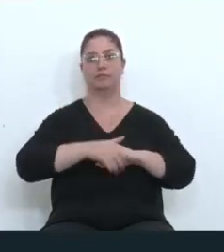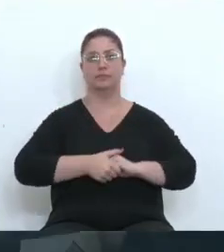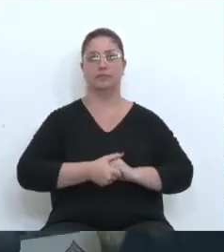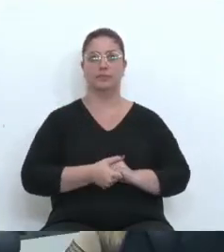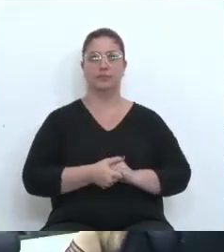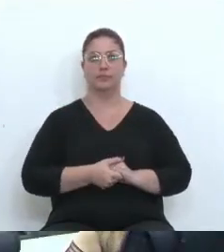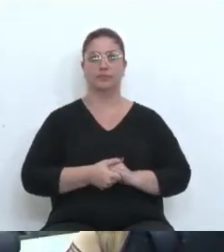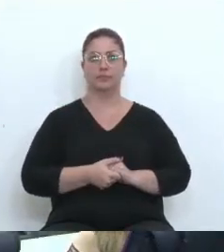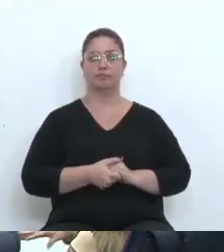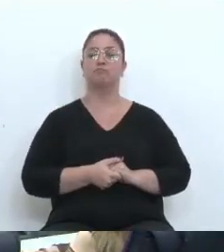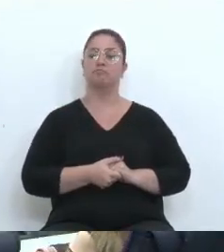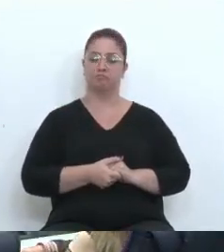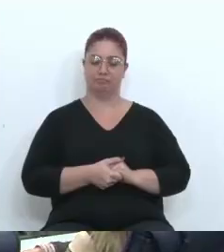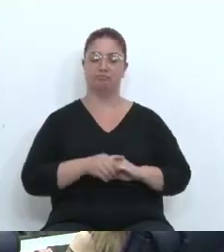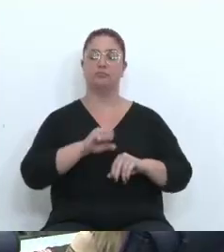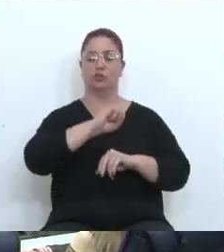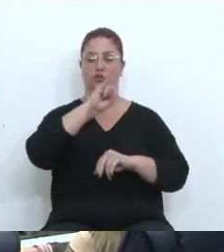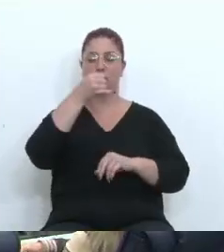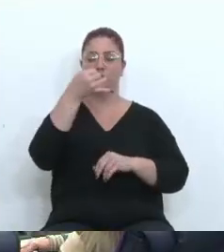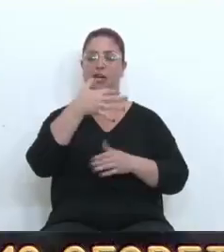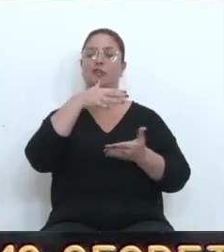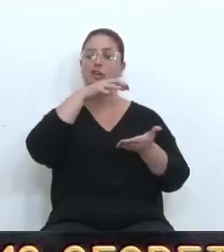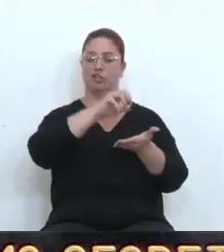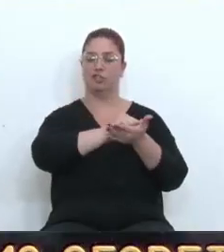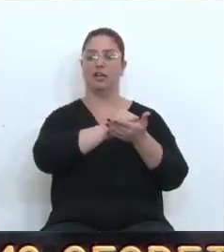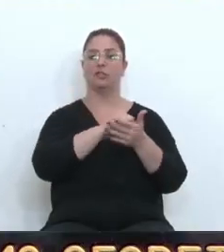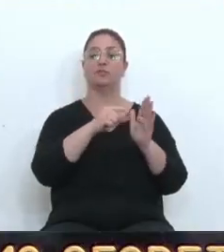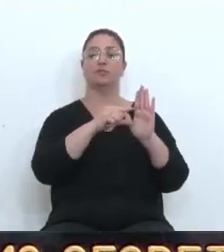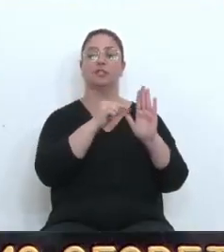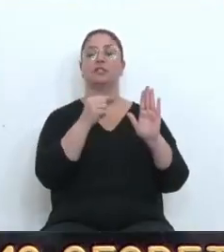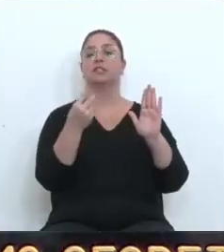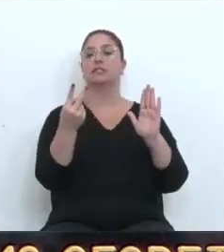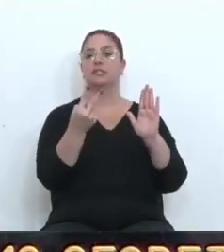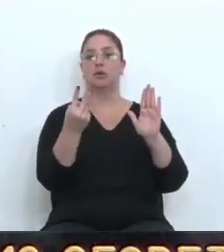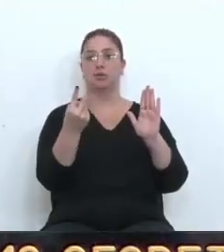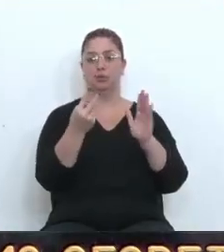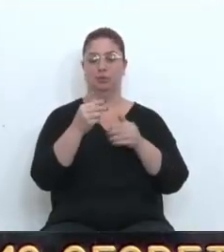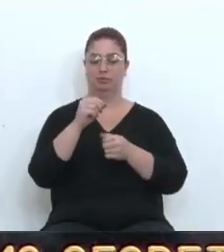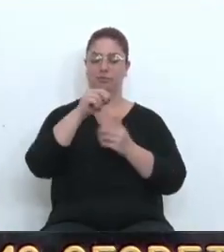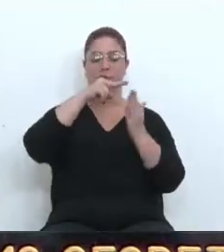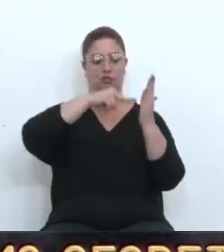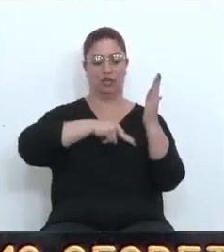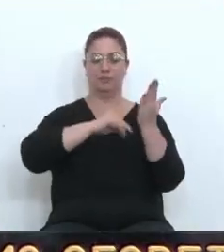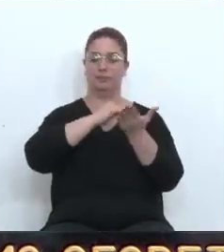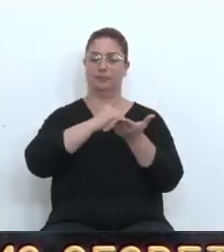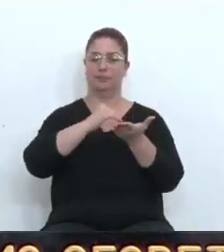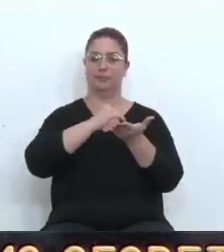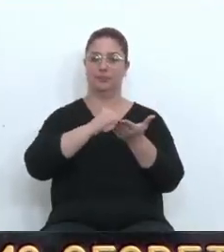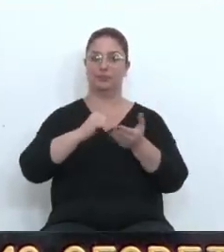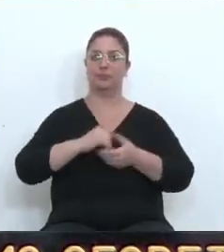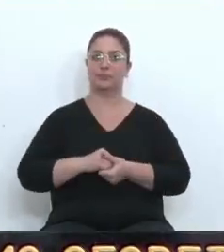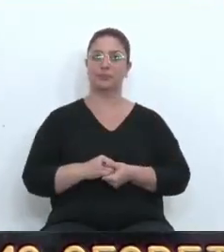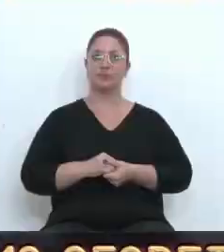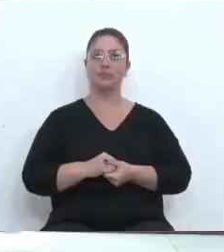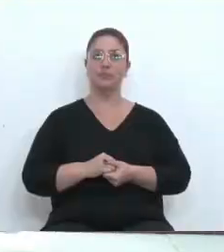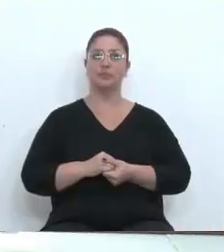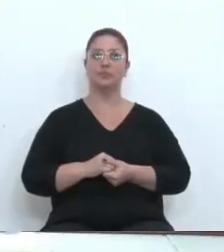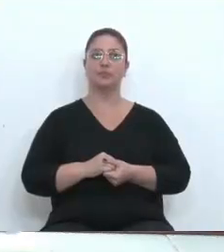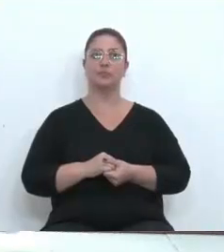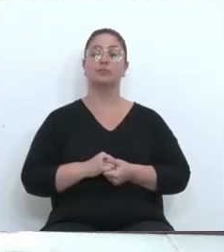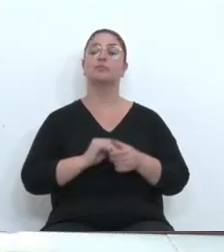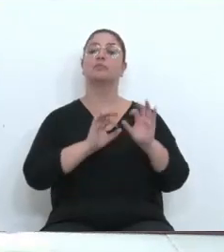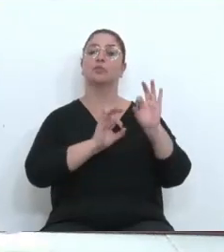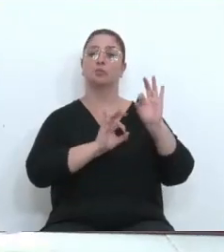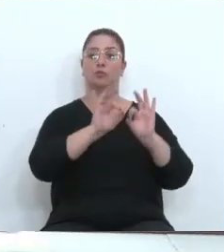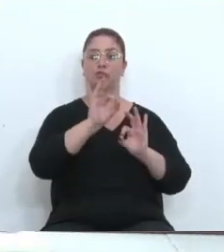registrado e justificado Vereador e tem segundo ao Senhor secretário para a leitura e tem segundo leitura e deliberação do projeto